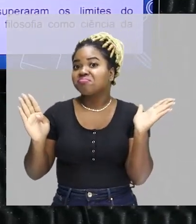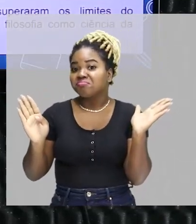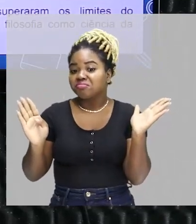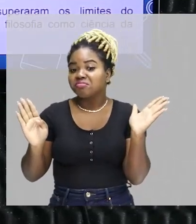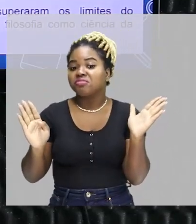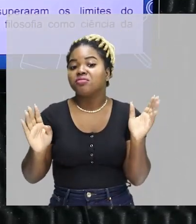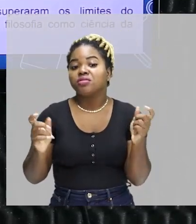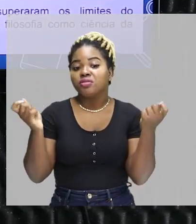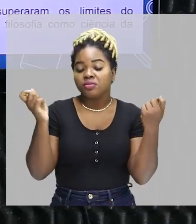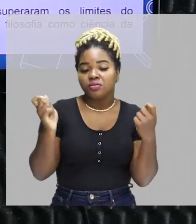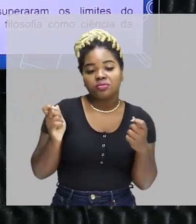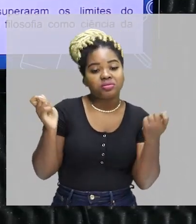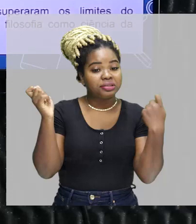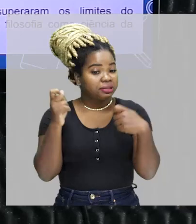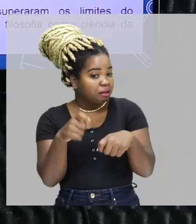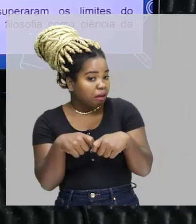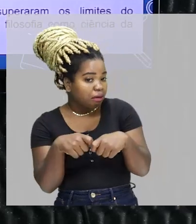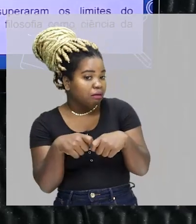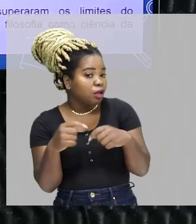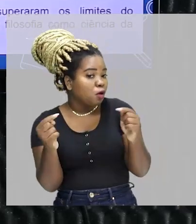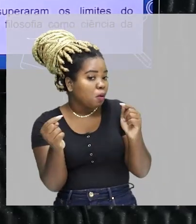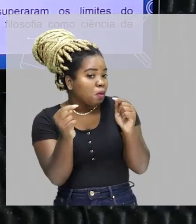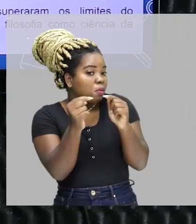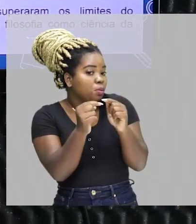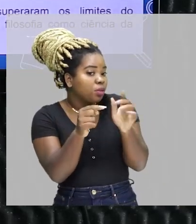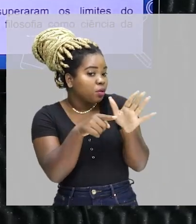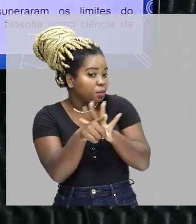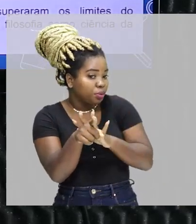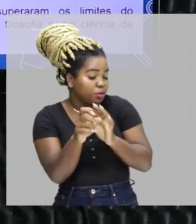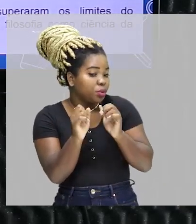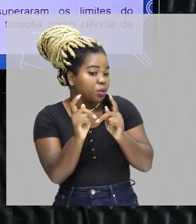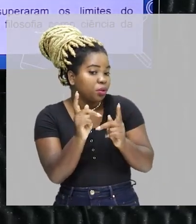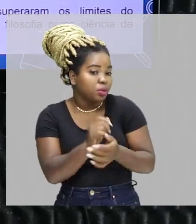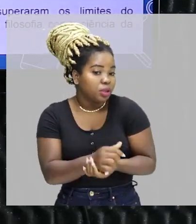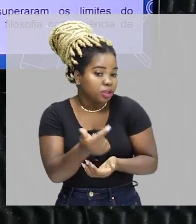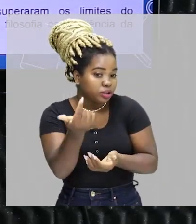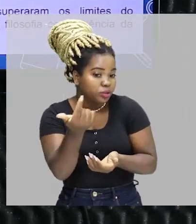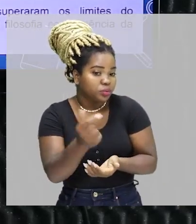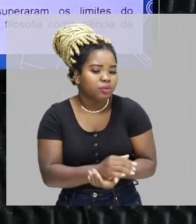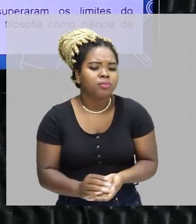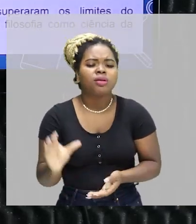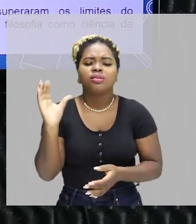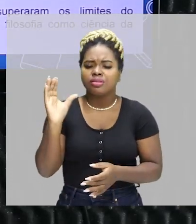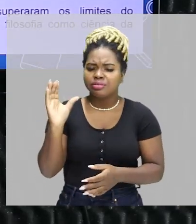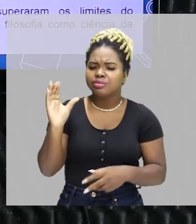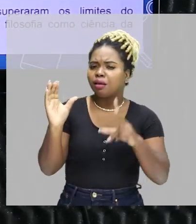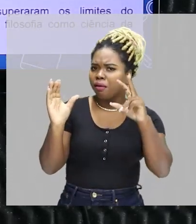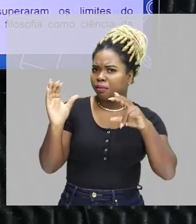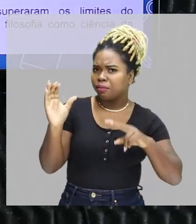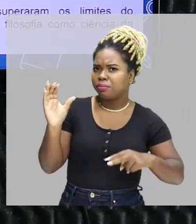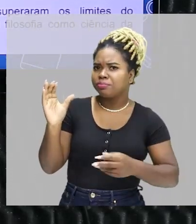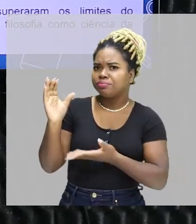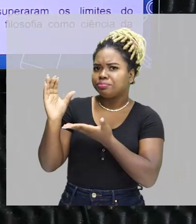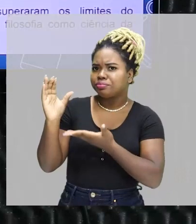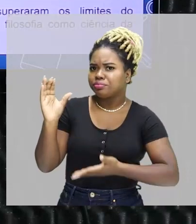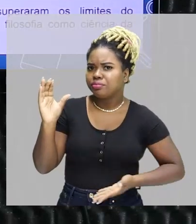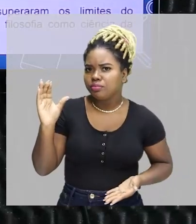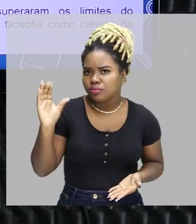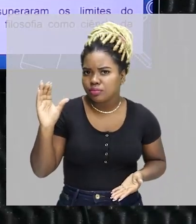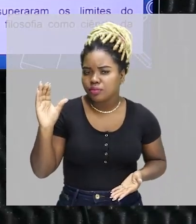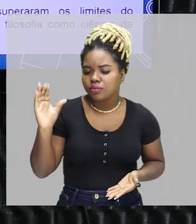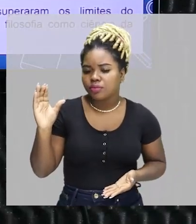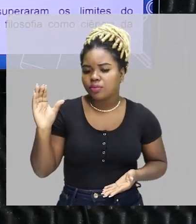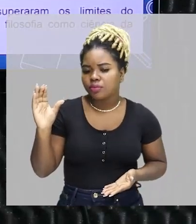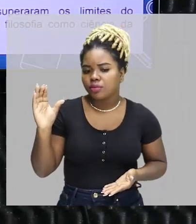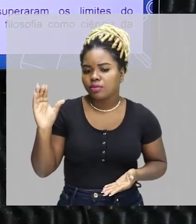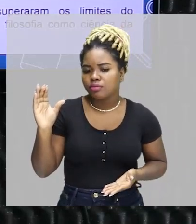nós estamos procurando, tá percebendo? Então, vem comigo para a letra C. Tem sua origem ligada ao pensamento aristotélico? Não, a origem não